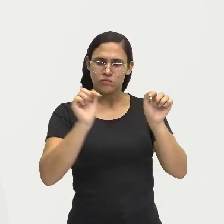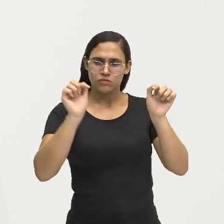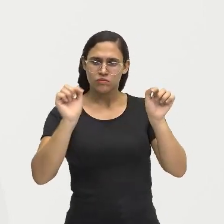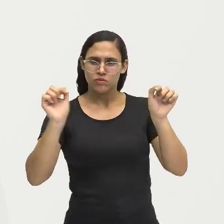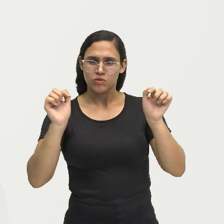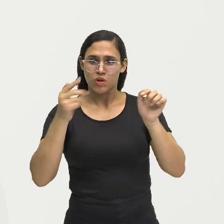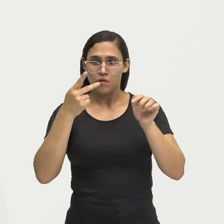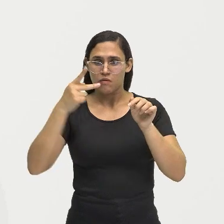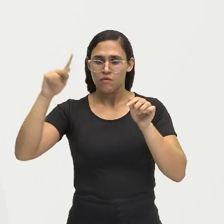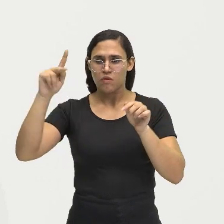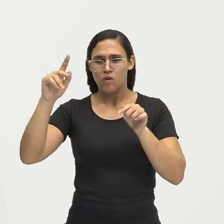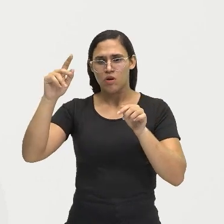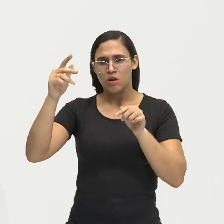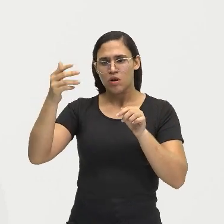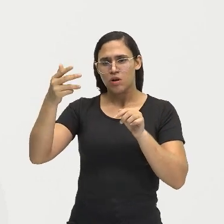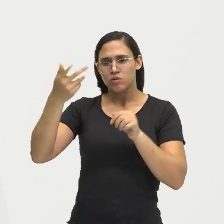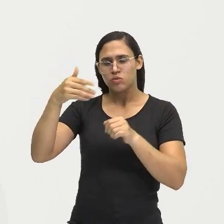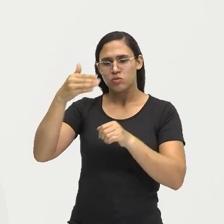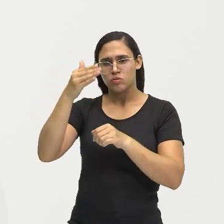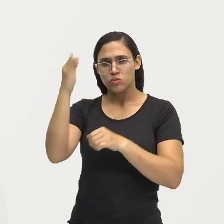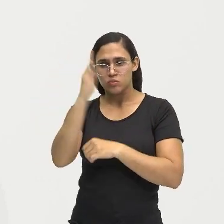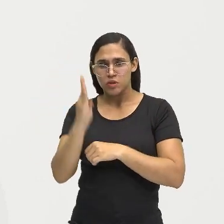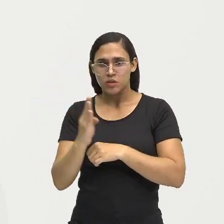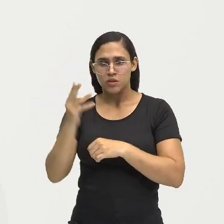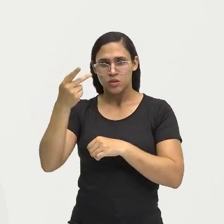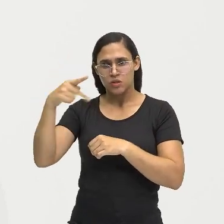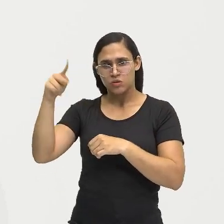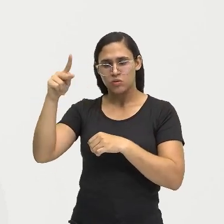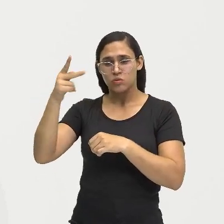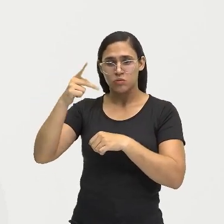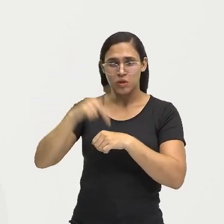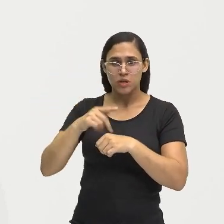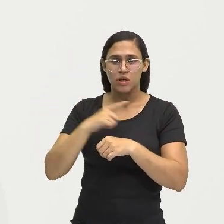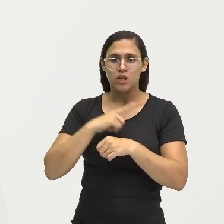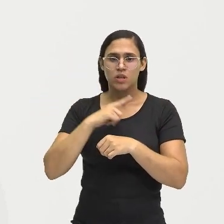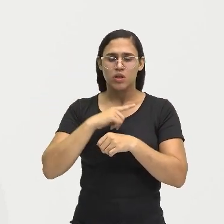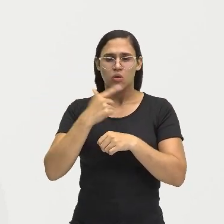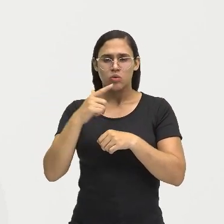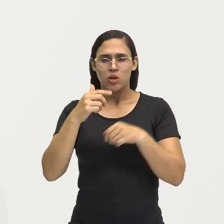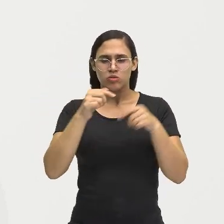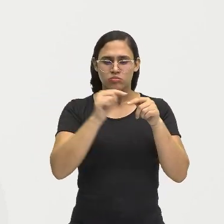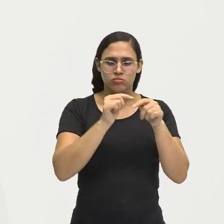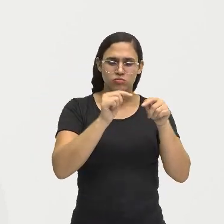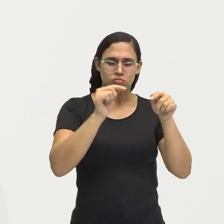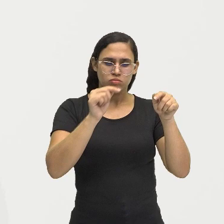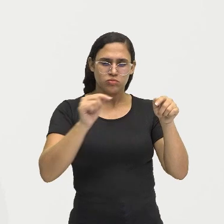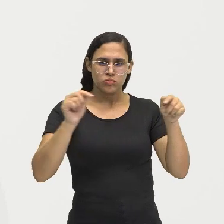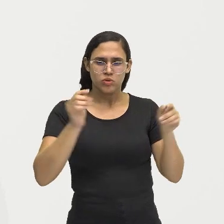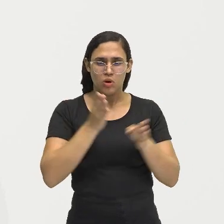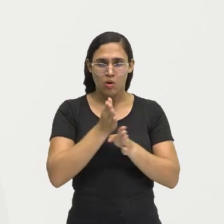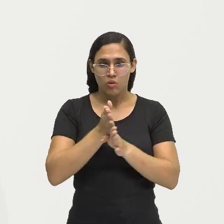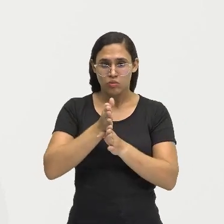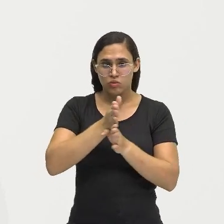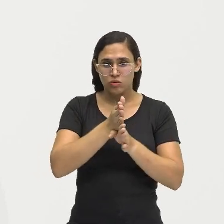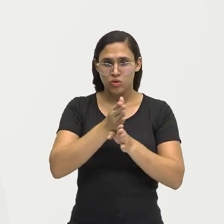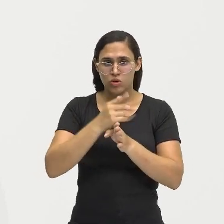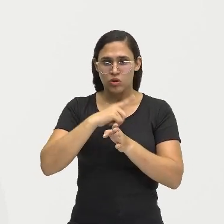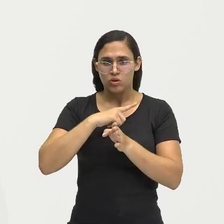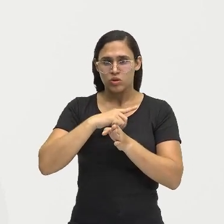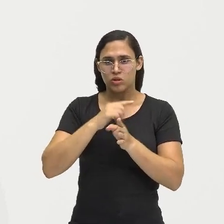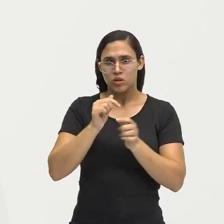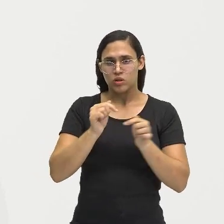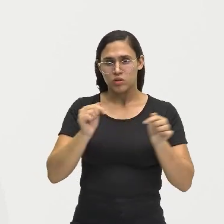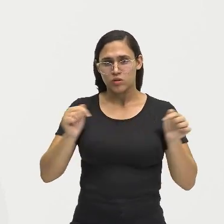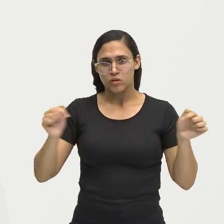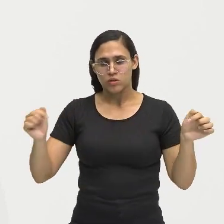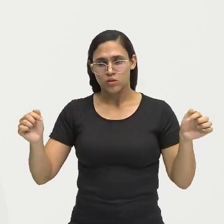fora do Brasil, e ele vai sendo alimentado por vários rios, então ele tem aí uma extensão bem grande, né? Quase 7.000 quilômetros quadrados,